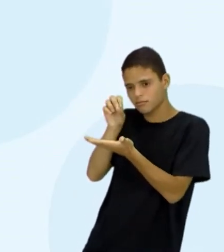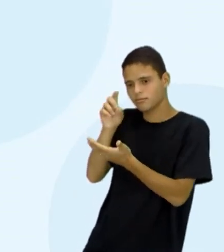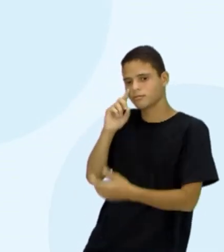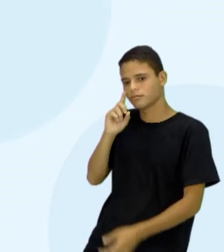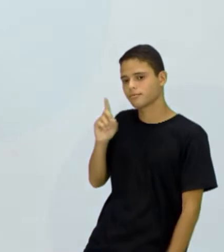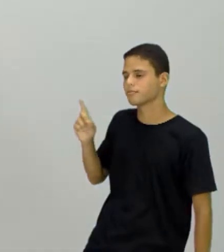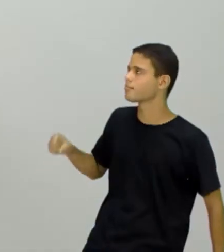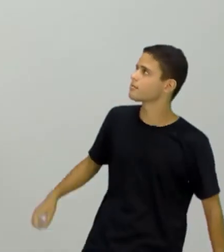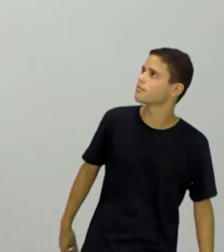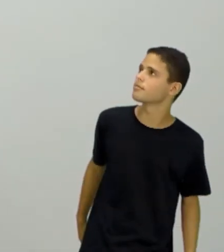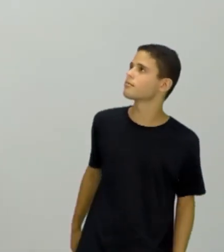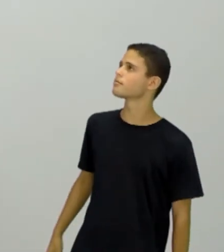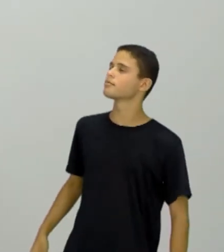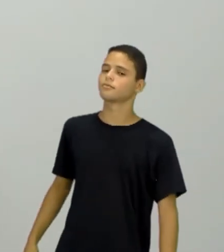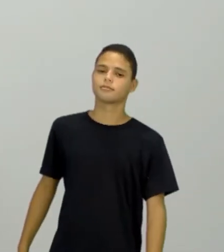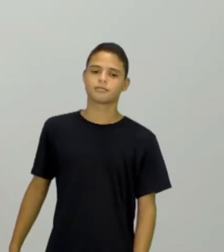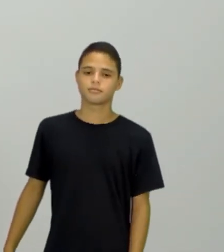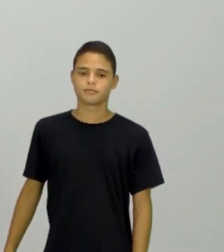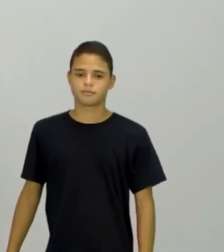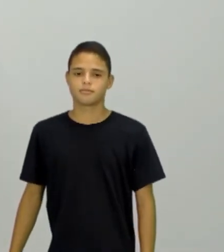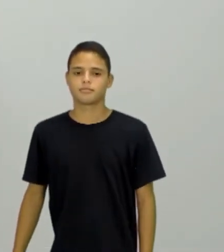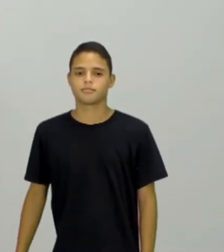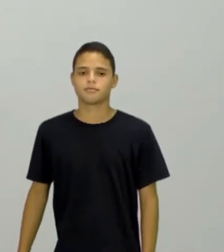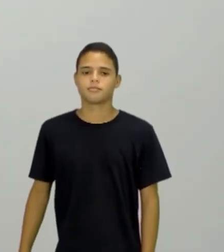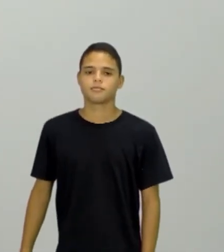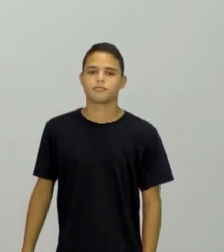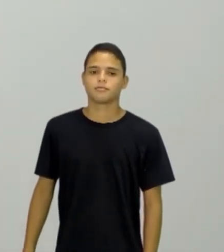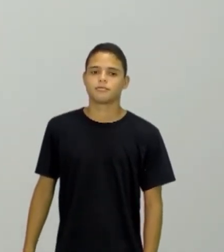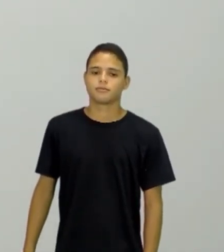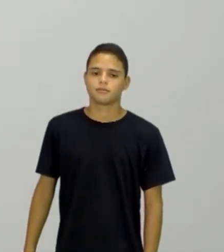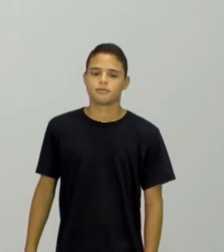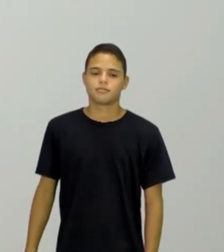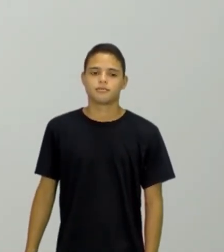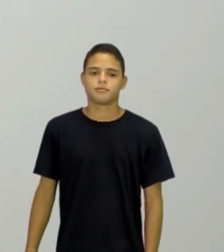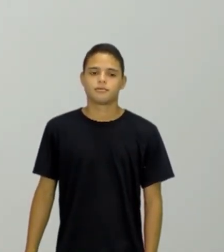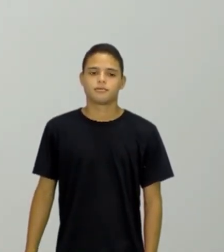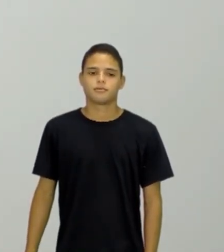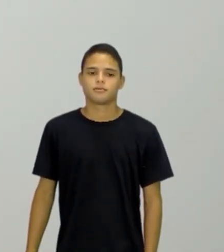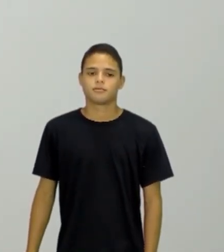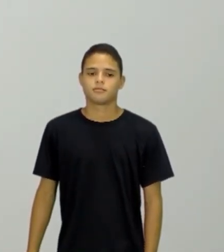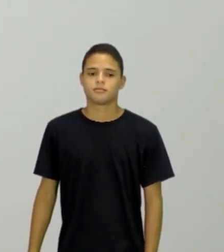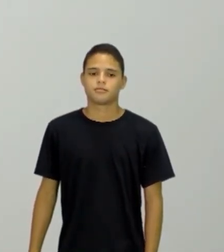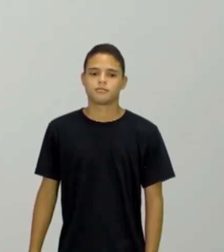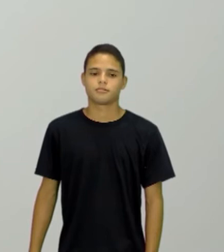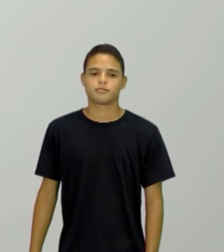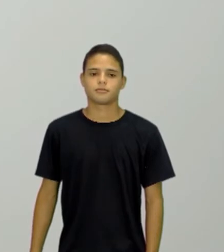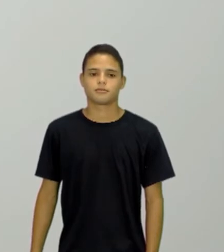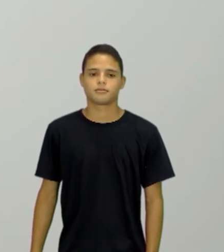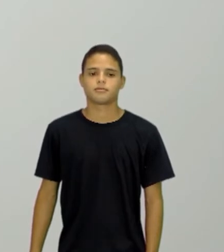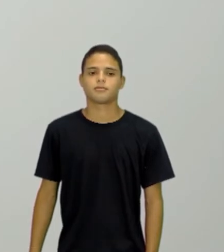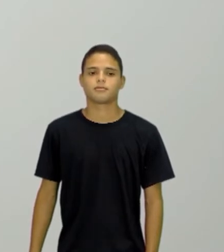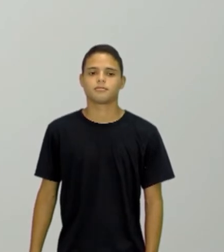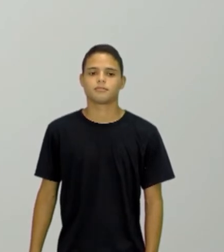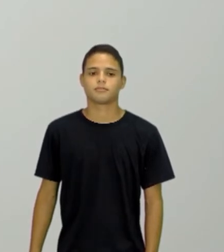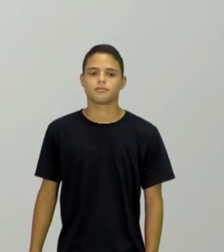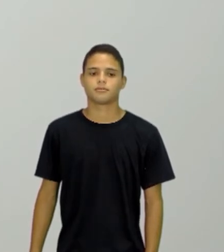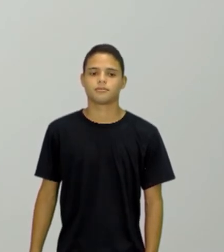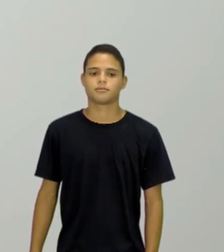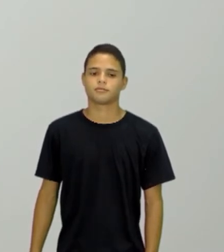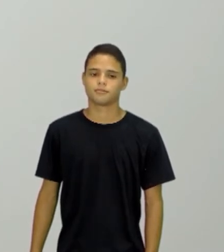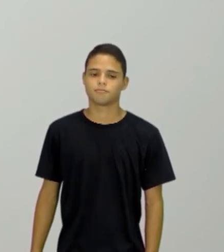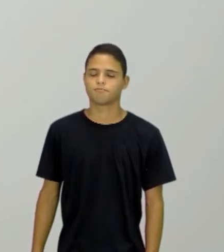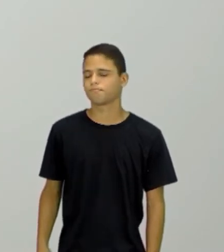ó. Ó, nessa região aqui, ó. Deixa eu ver se não vai dar aquele problema, né, Joel? Aquele